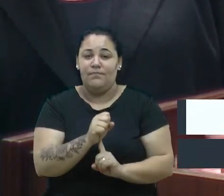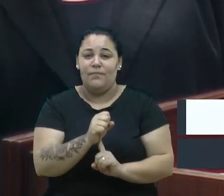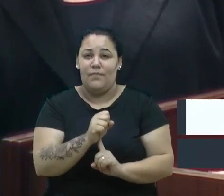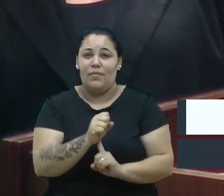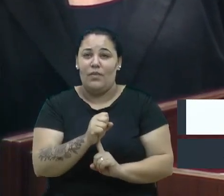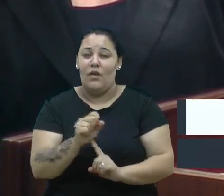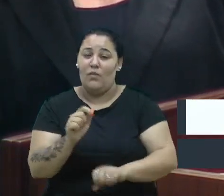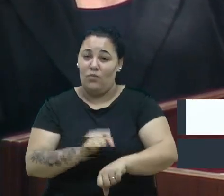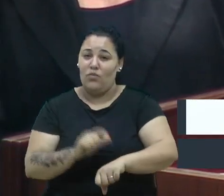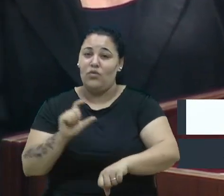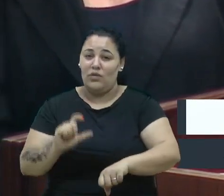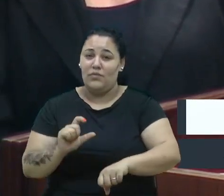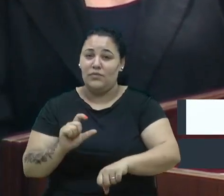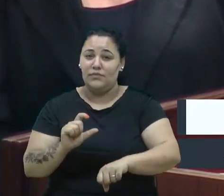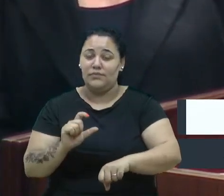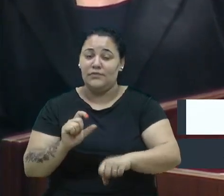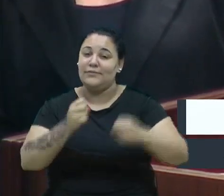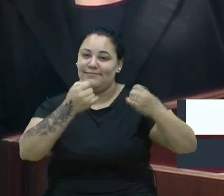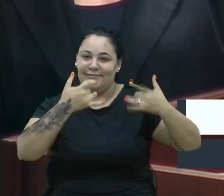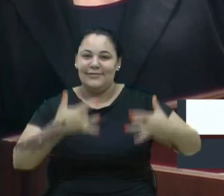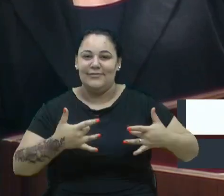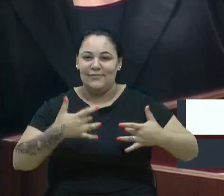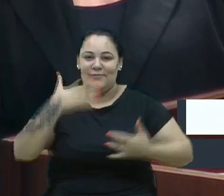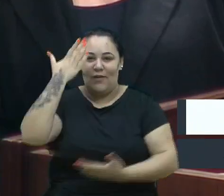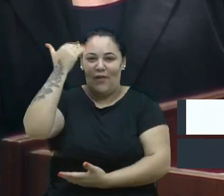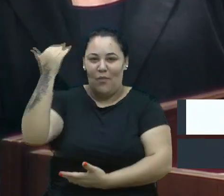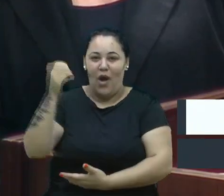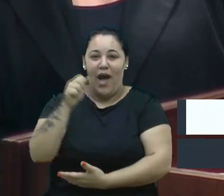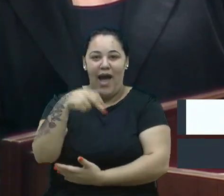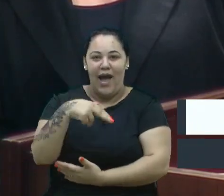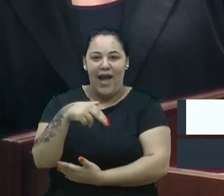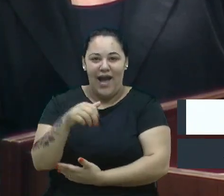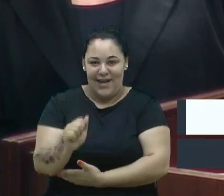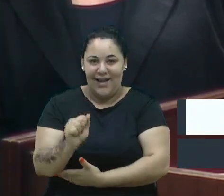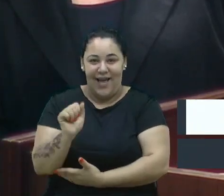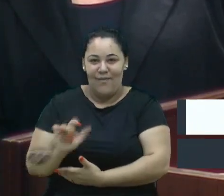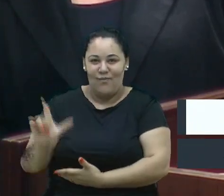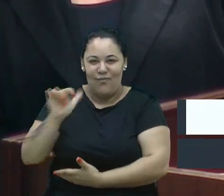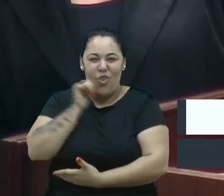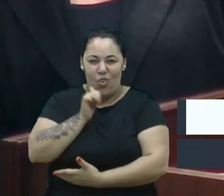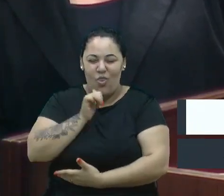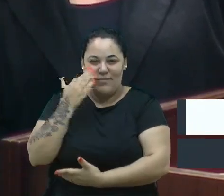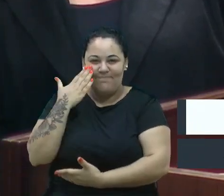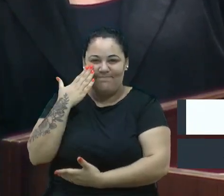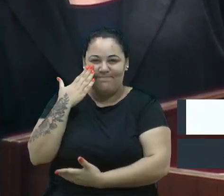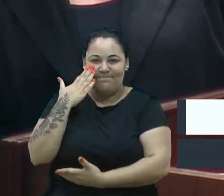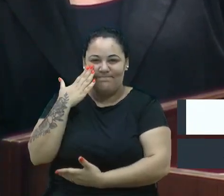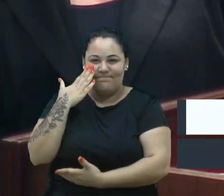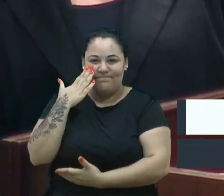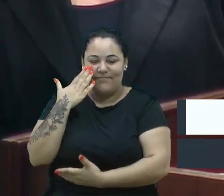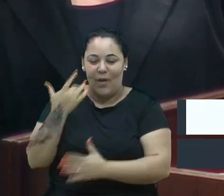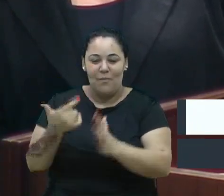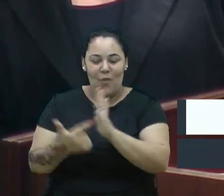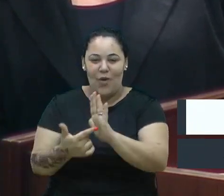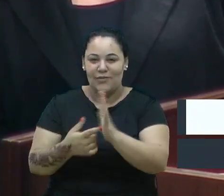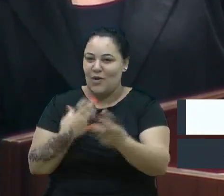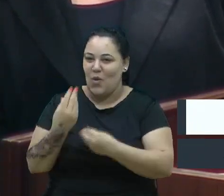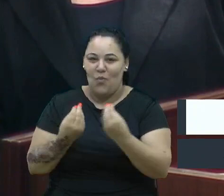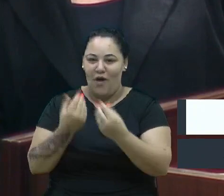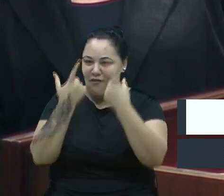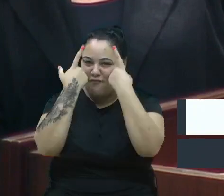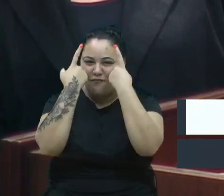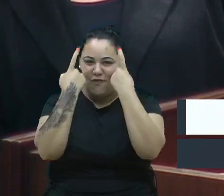que veio às mídias o caso Ana Hickman, mais um caso que ilustra o quanto a violência não tem classe social,